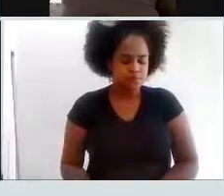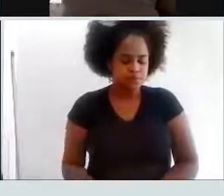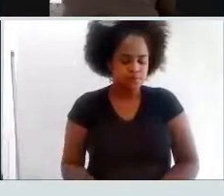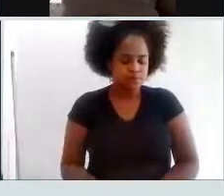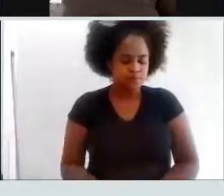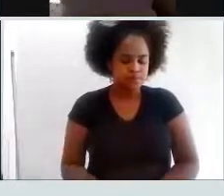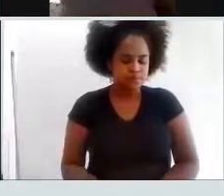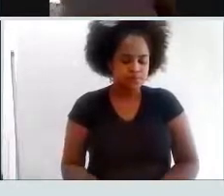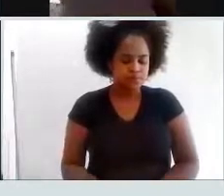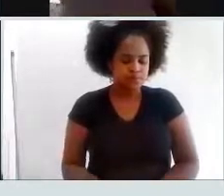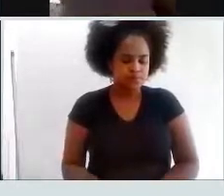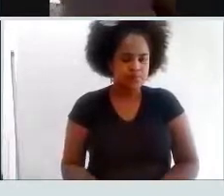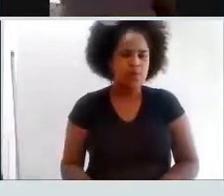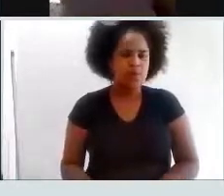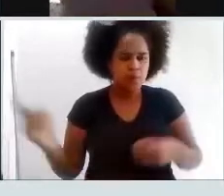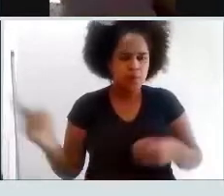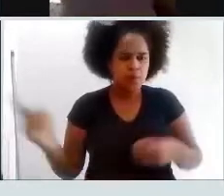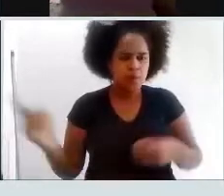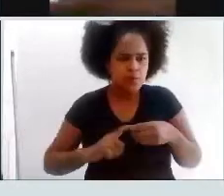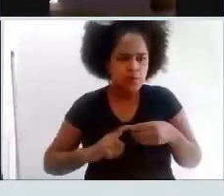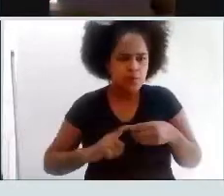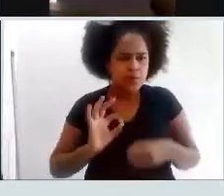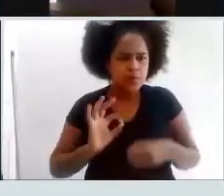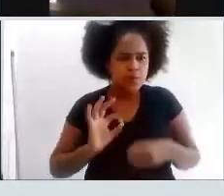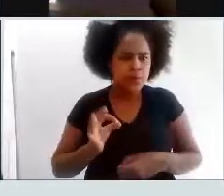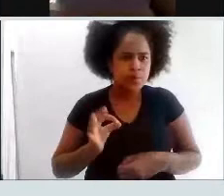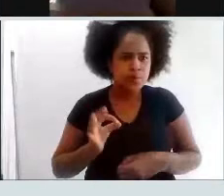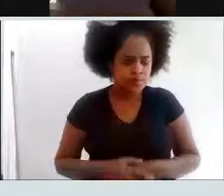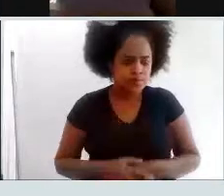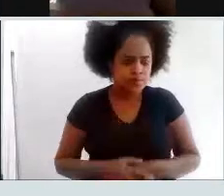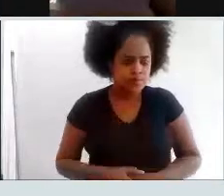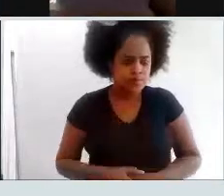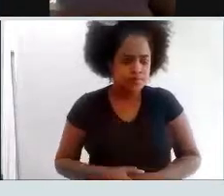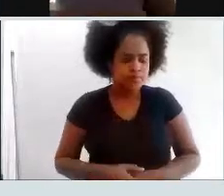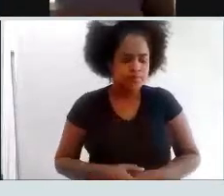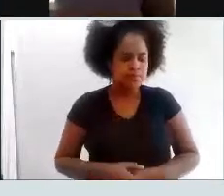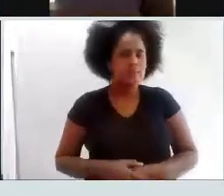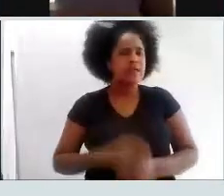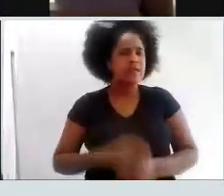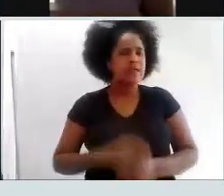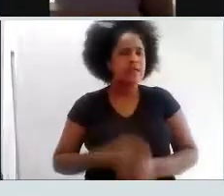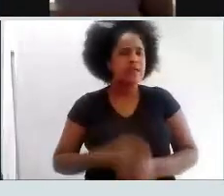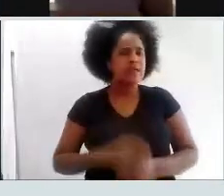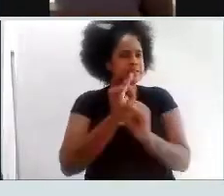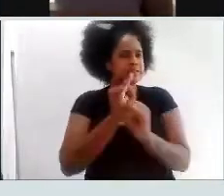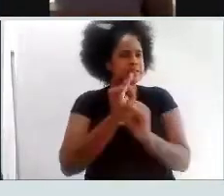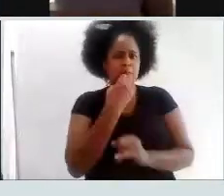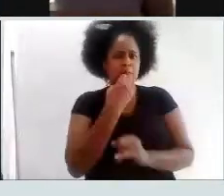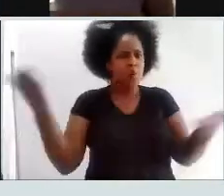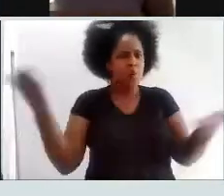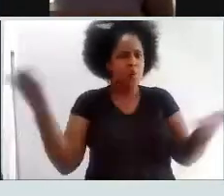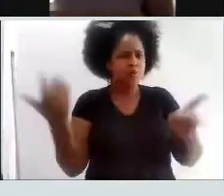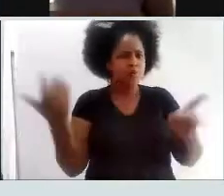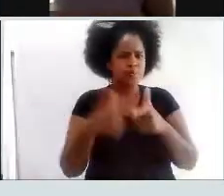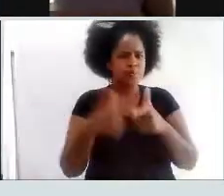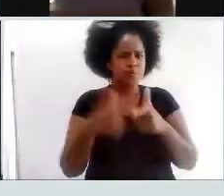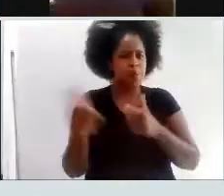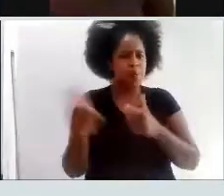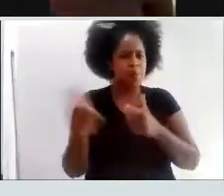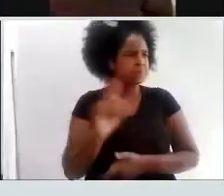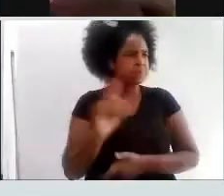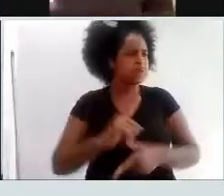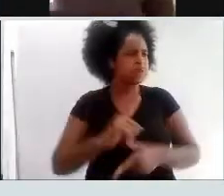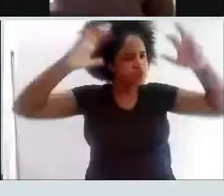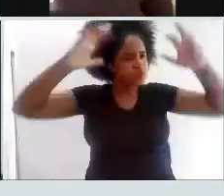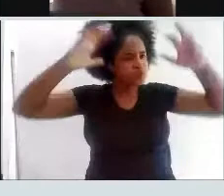Voltou? E minha internet tá boa, viu? Hoje eu não tive problema nenhum, né? Até nessas chuvas, a internet estava,